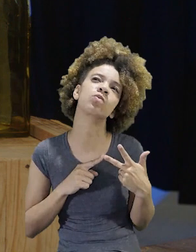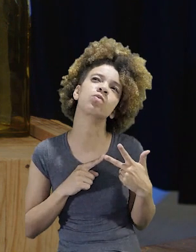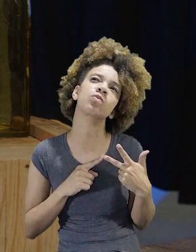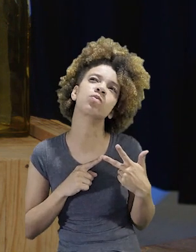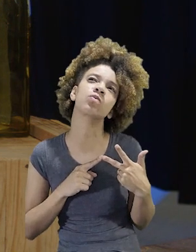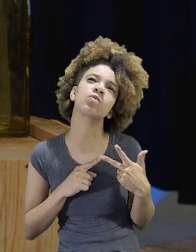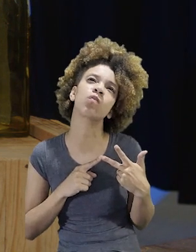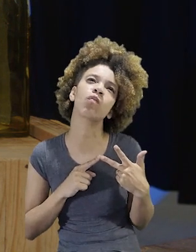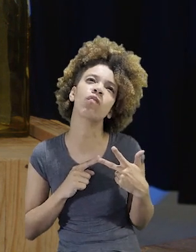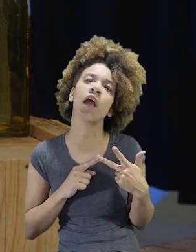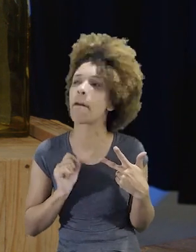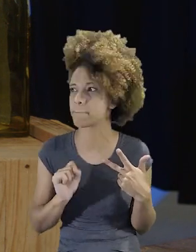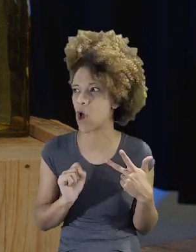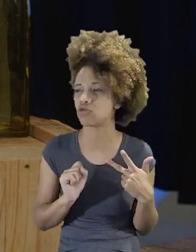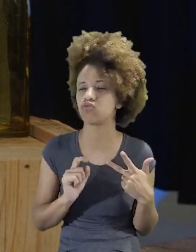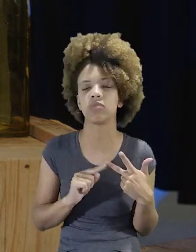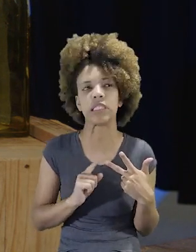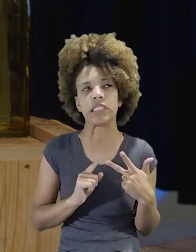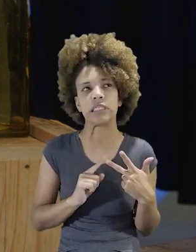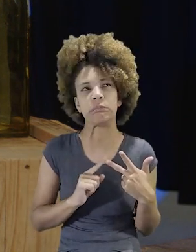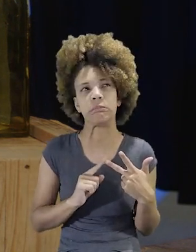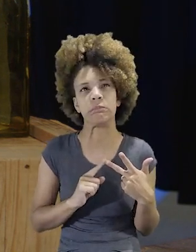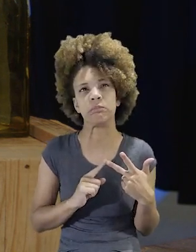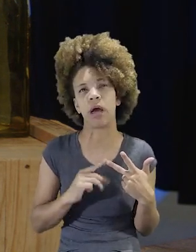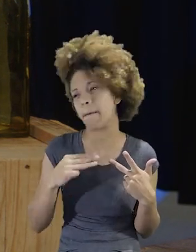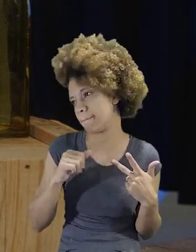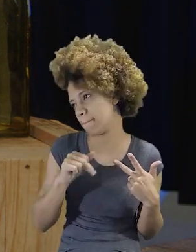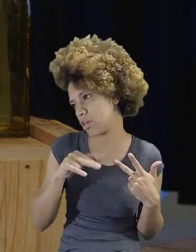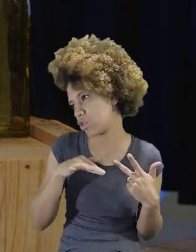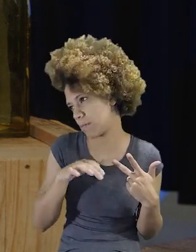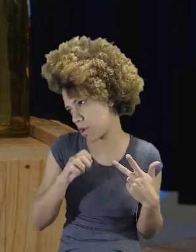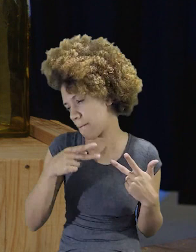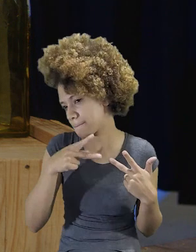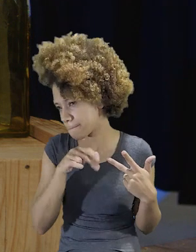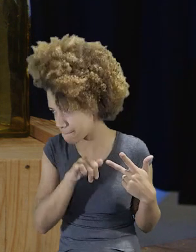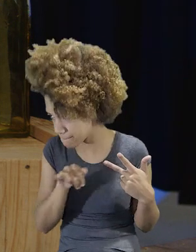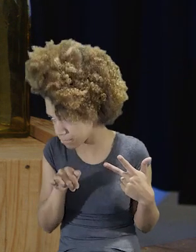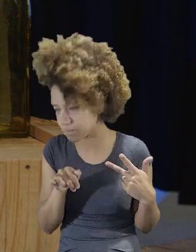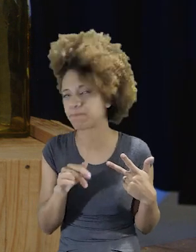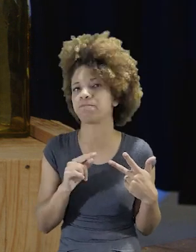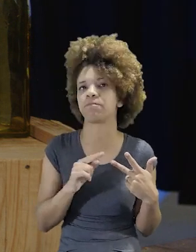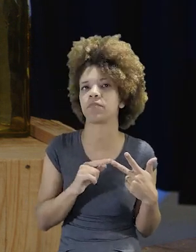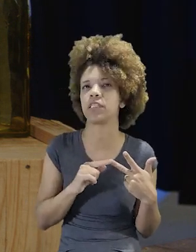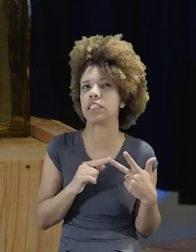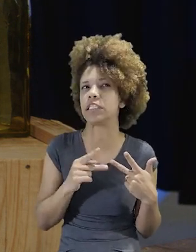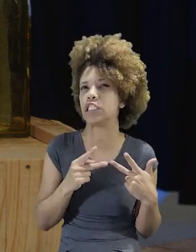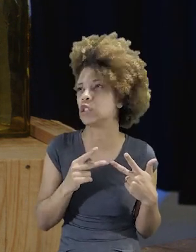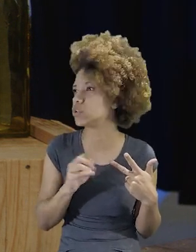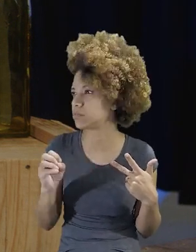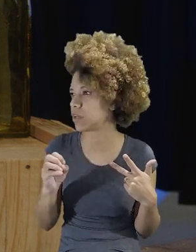aí adiante a gente pode ir com o macho man das up